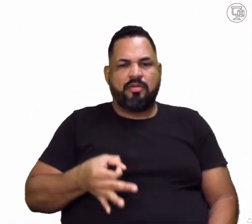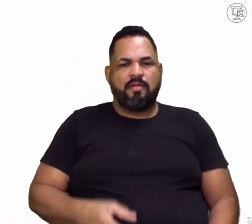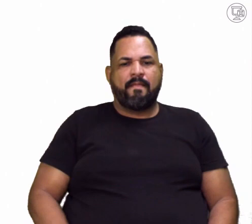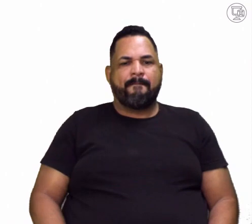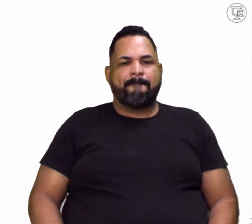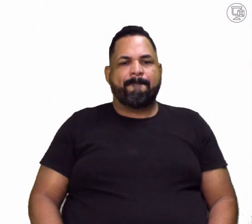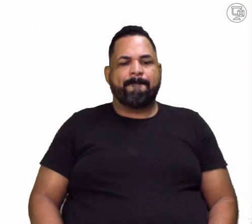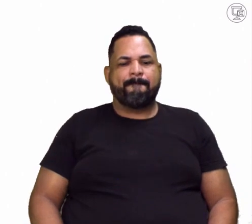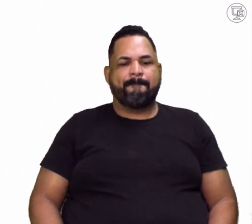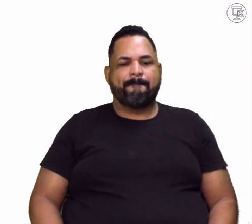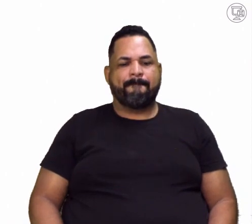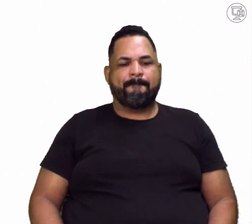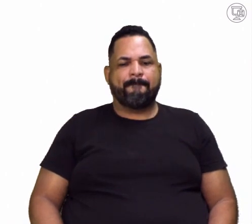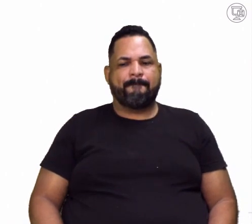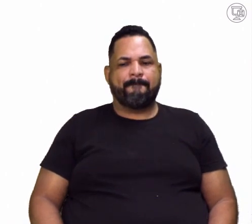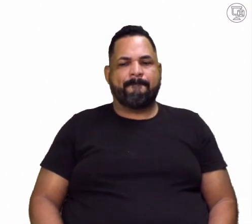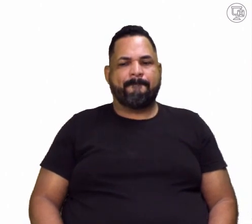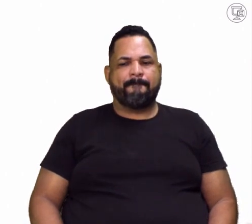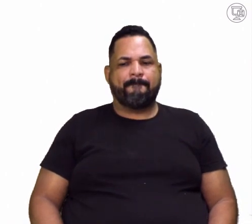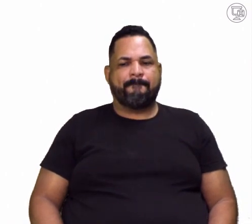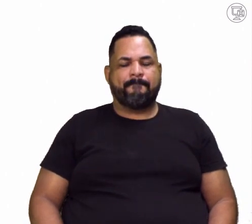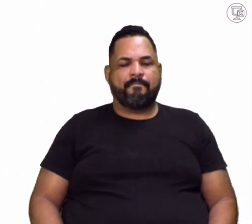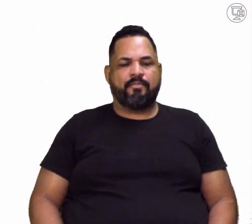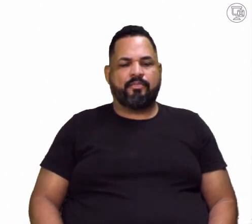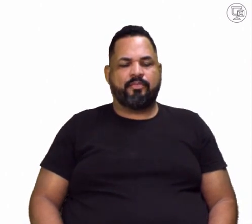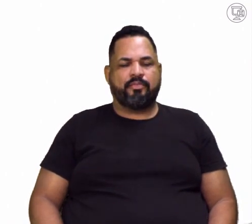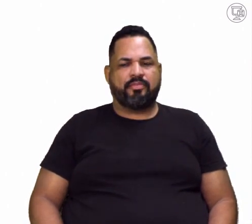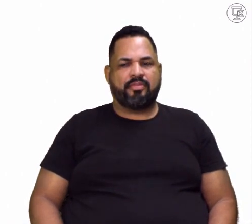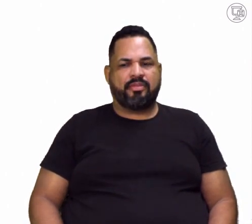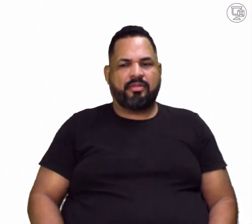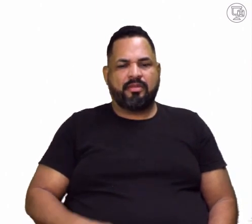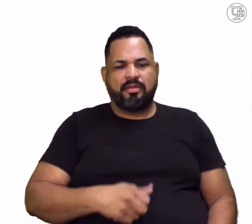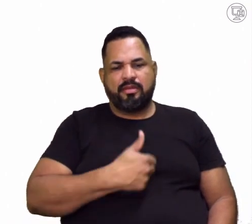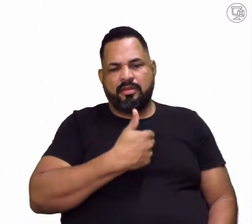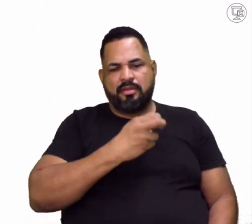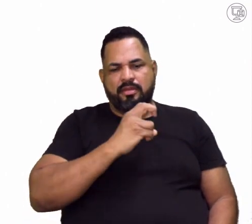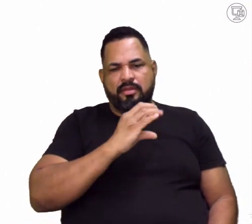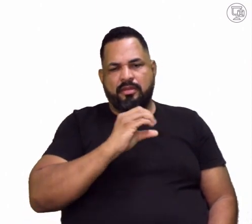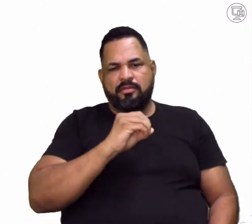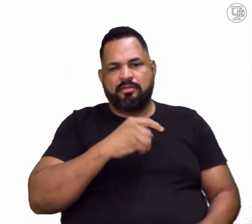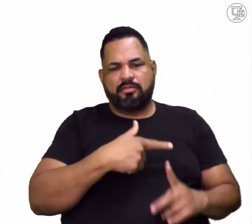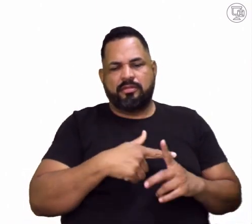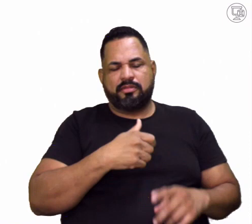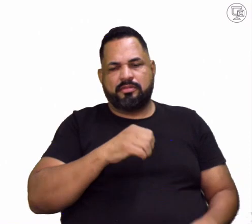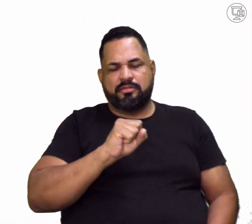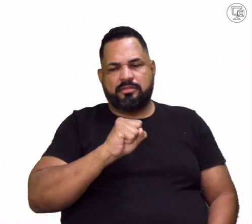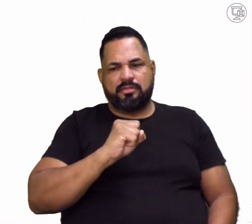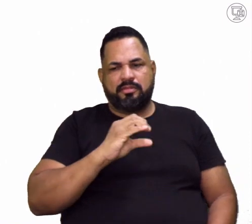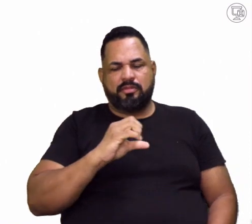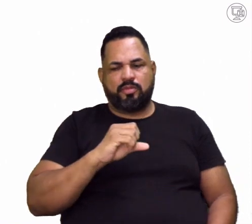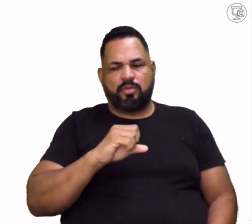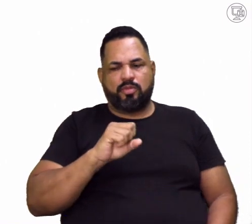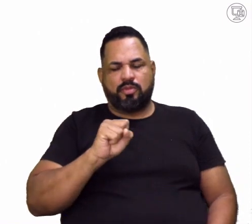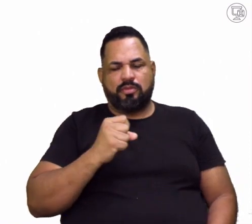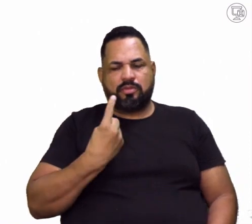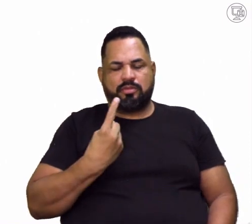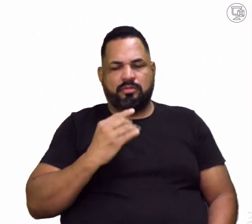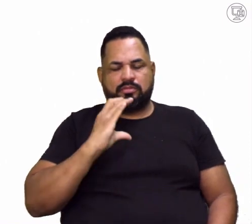então vamos somar os dois quintos mais 081 vai dar 500 e 81 cm